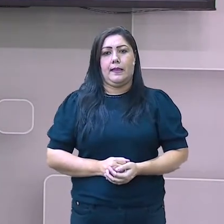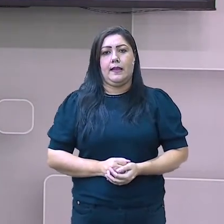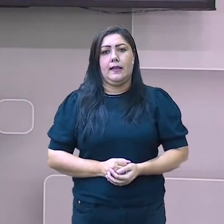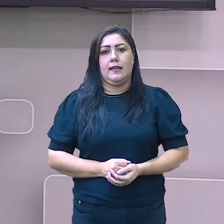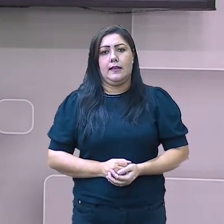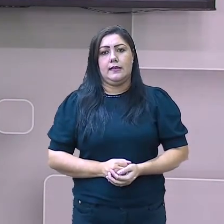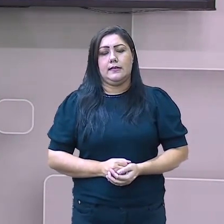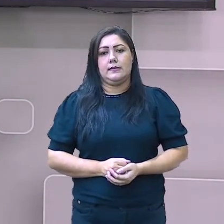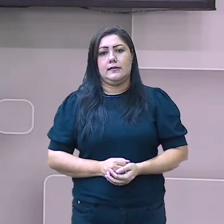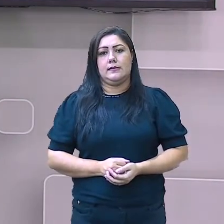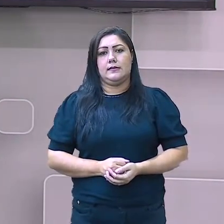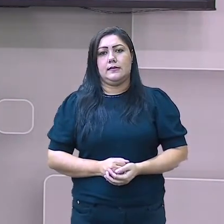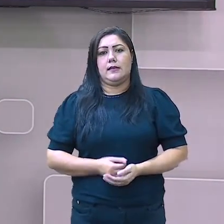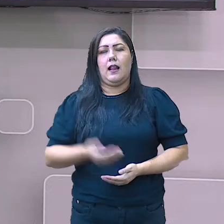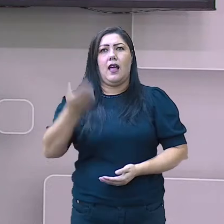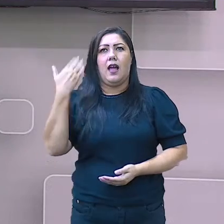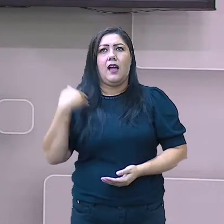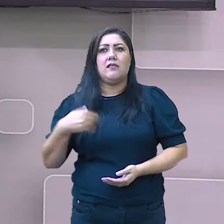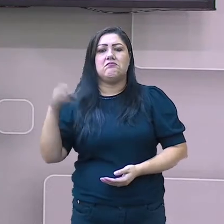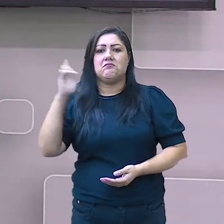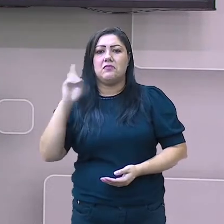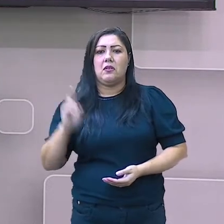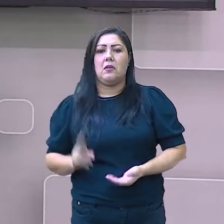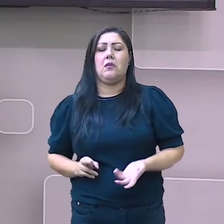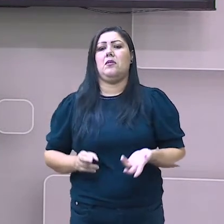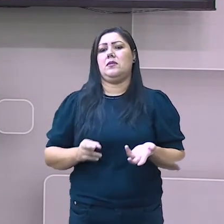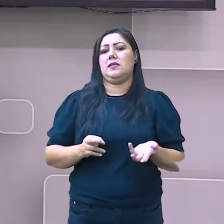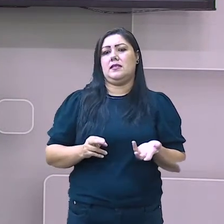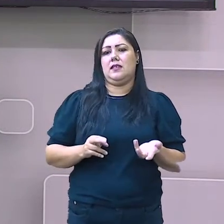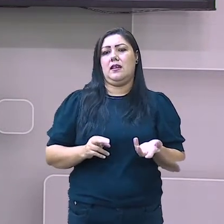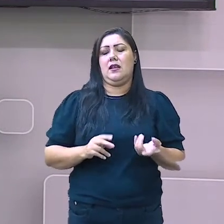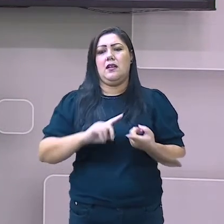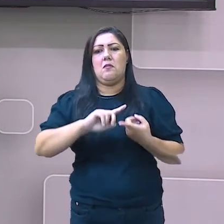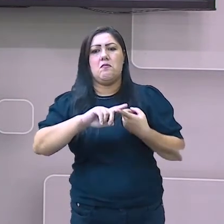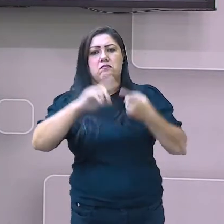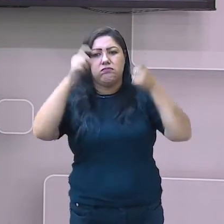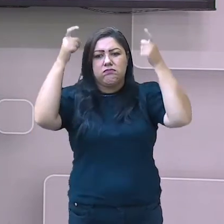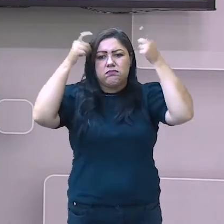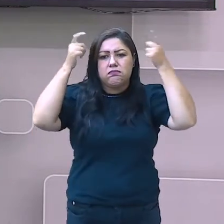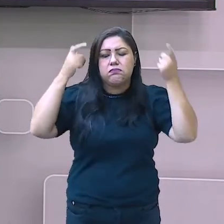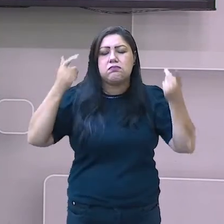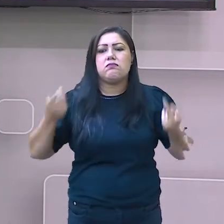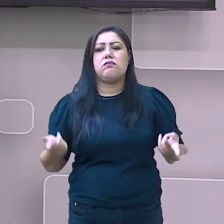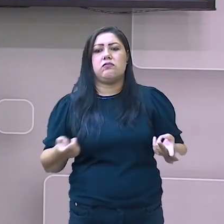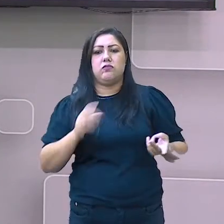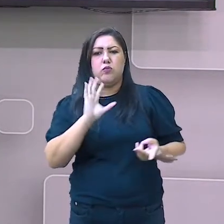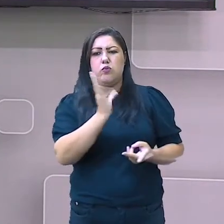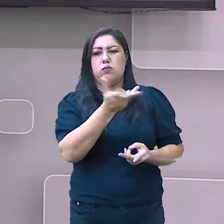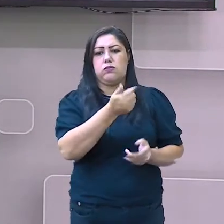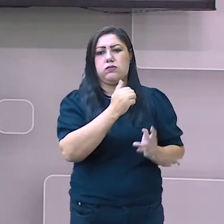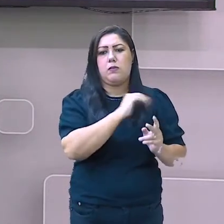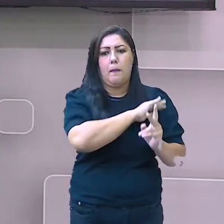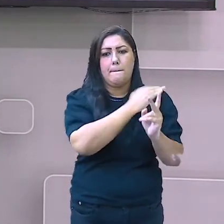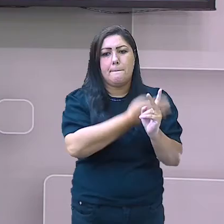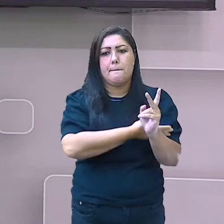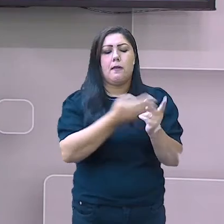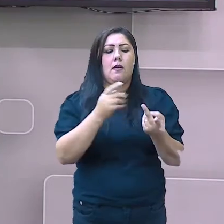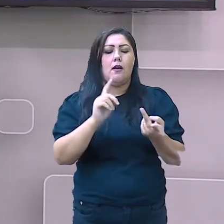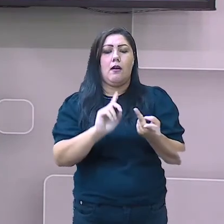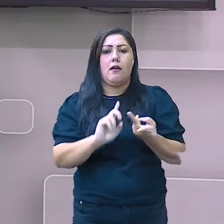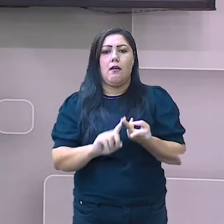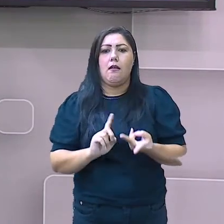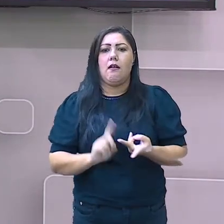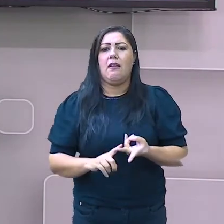né? Da Rússia absolutista, a Rússia já um